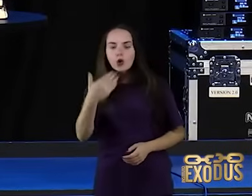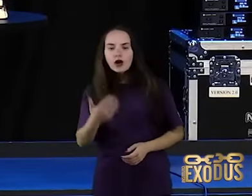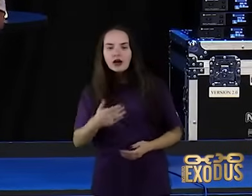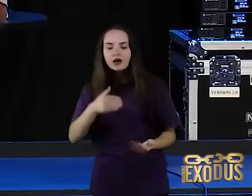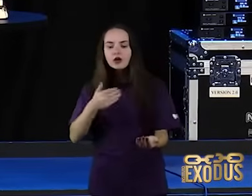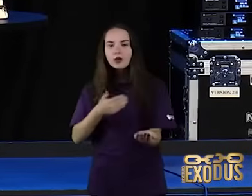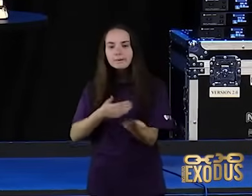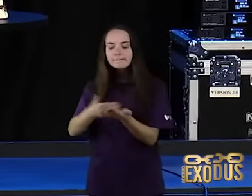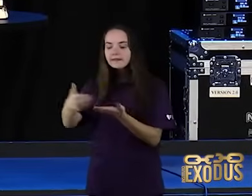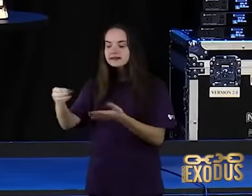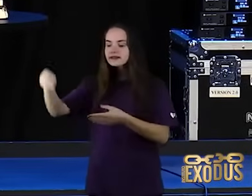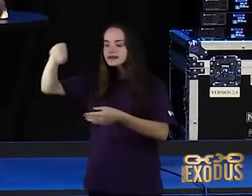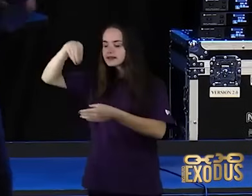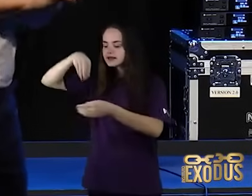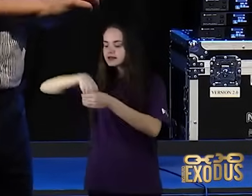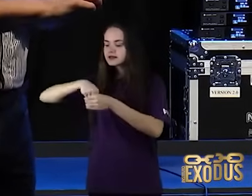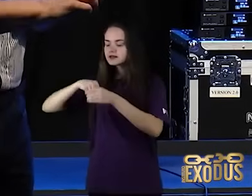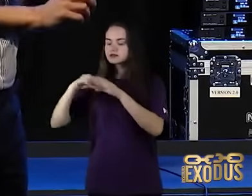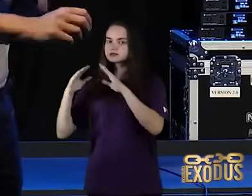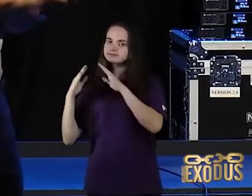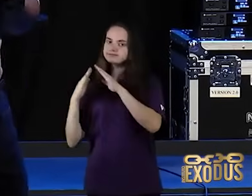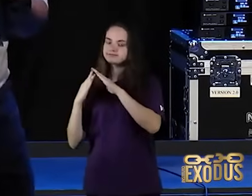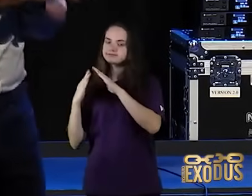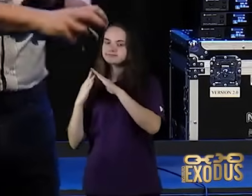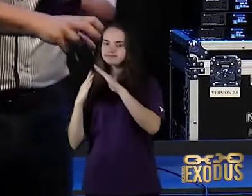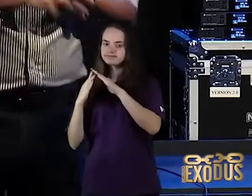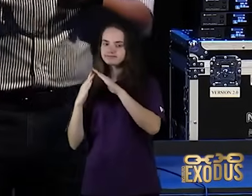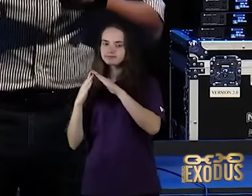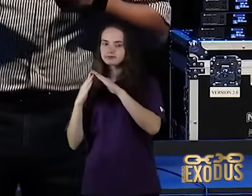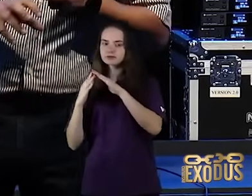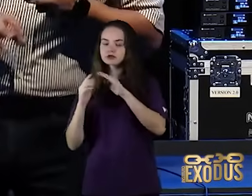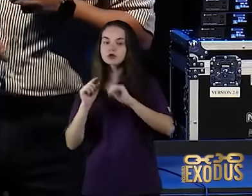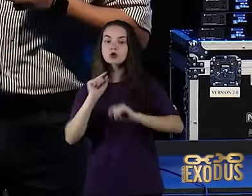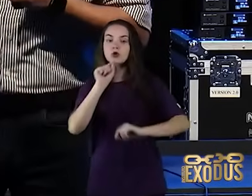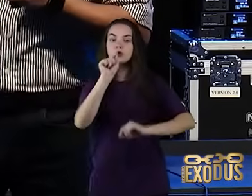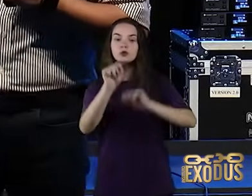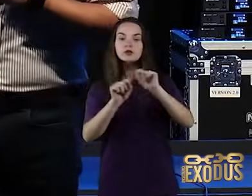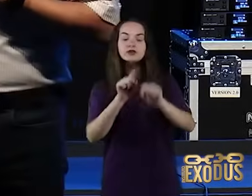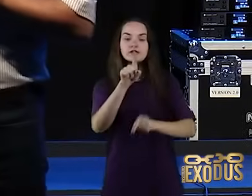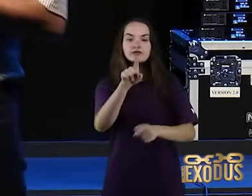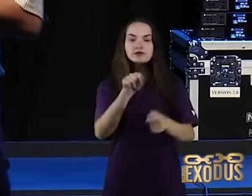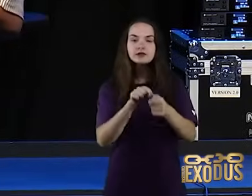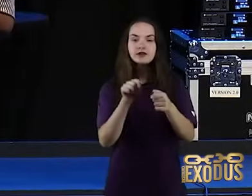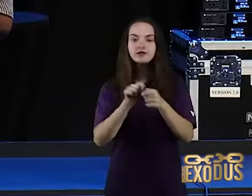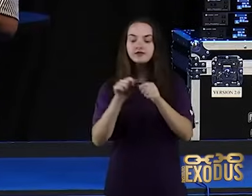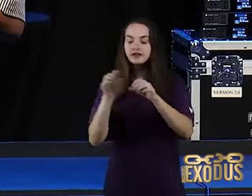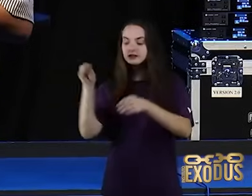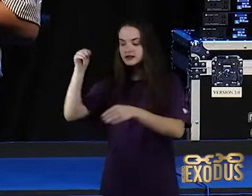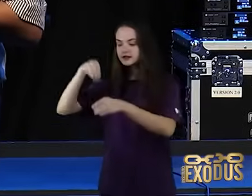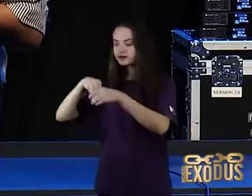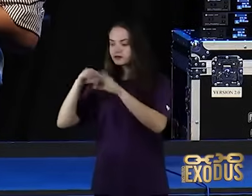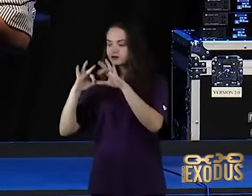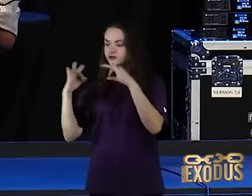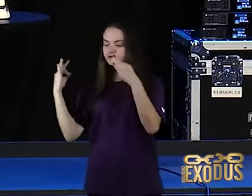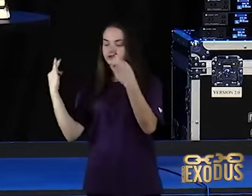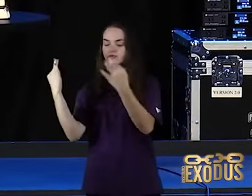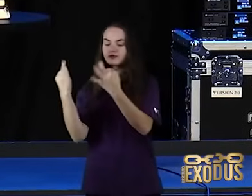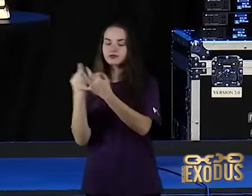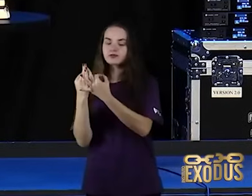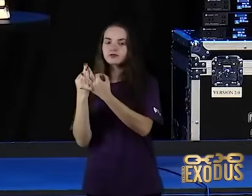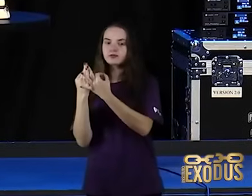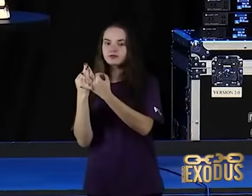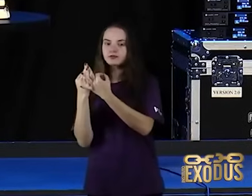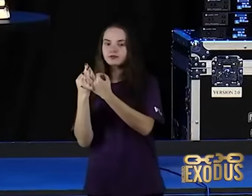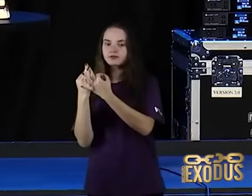casa o que você investir na sua família investimento não